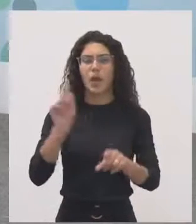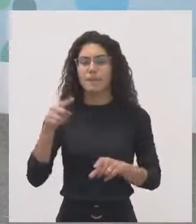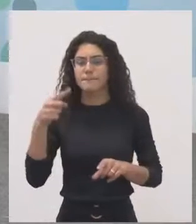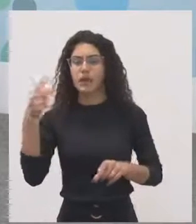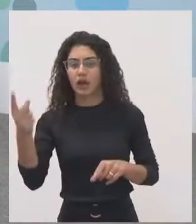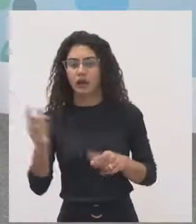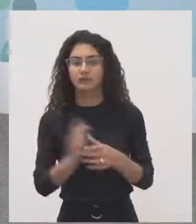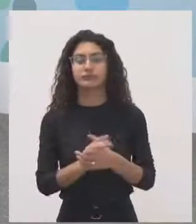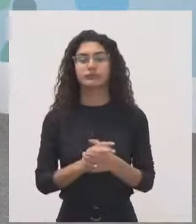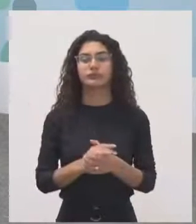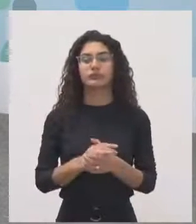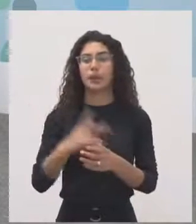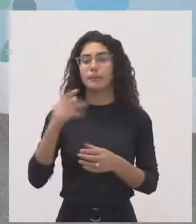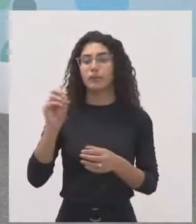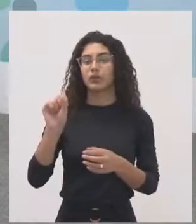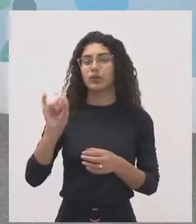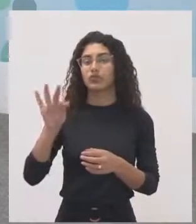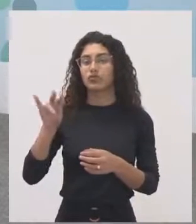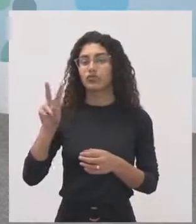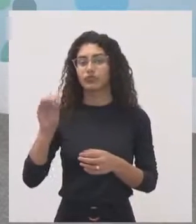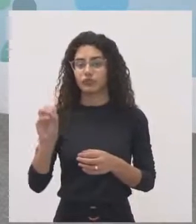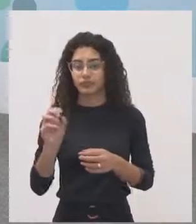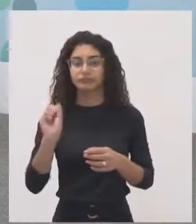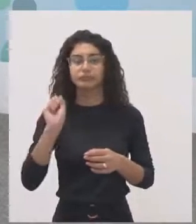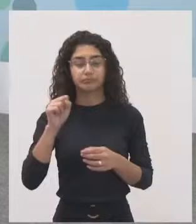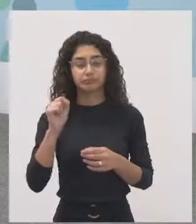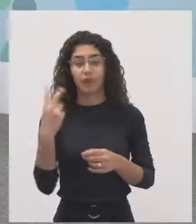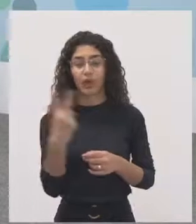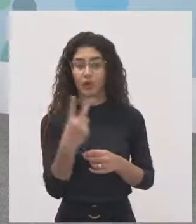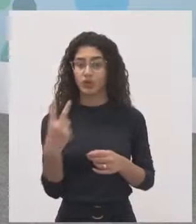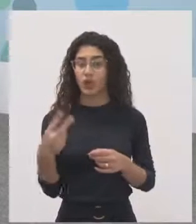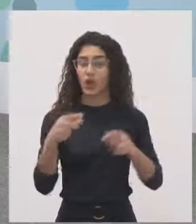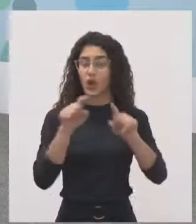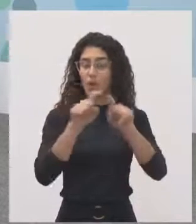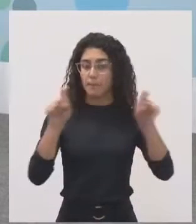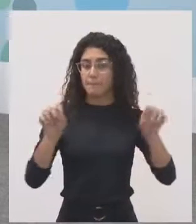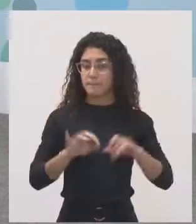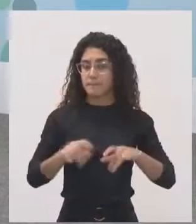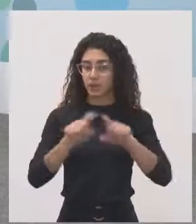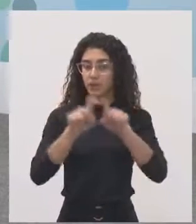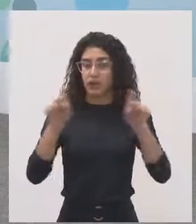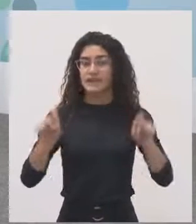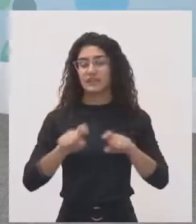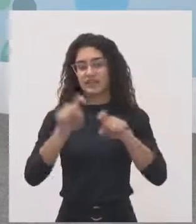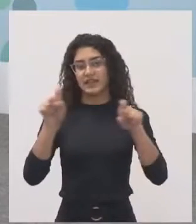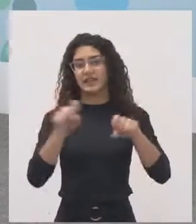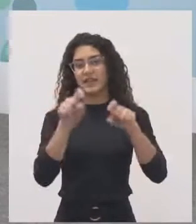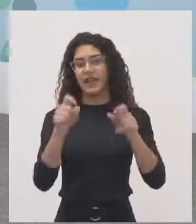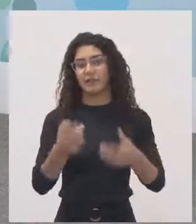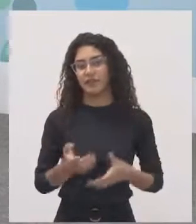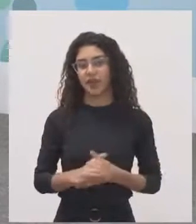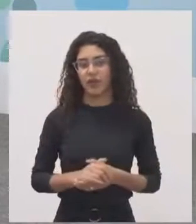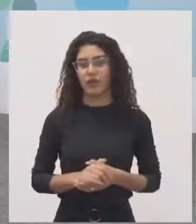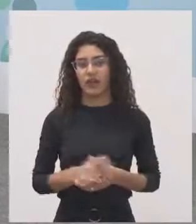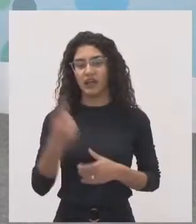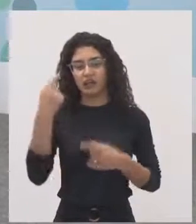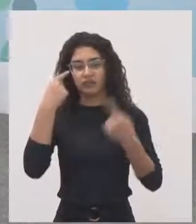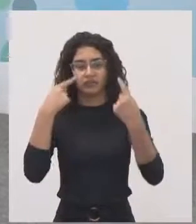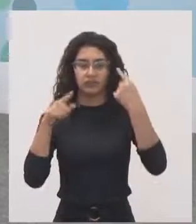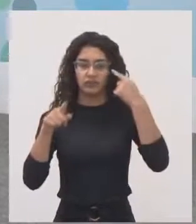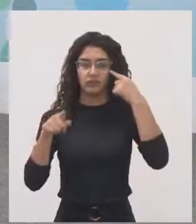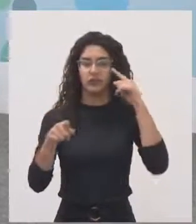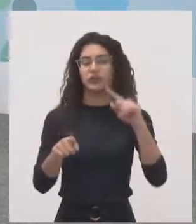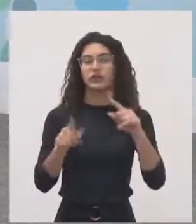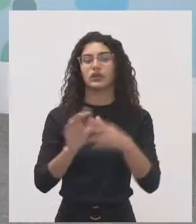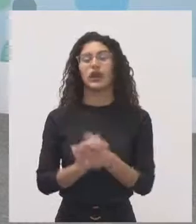é da Positivo? Da Positivo. Isso, ele trouxe os dois computadores aqui, ele fez a formação com a gente. E aí a ideia é sempre assim, gente,